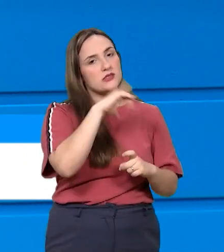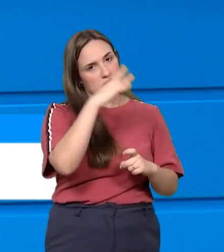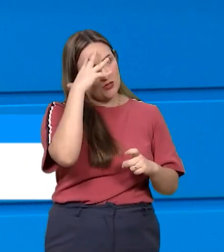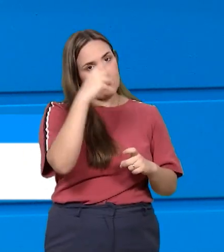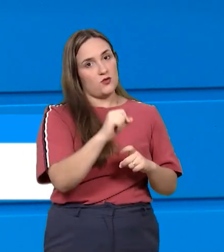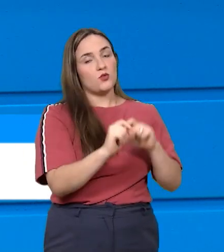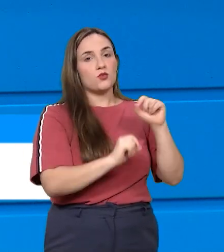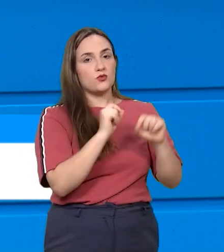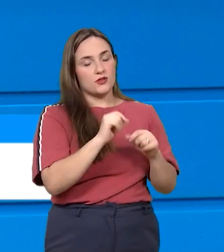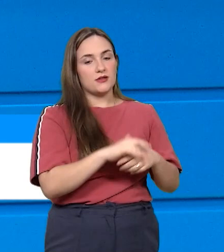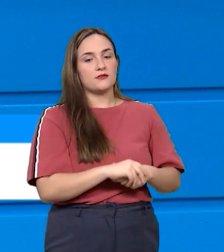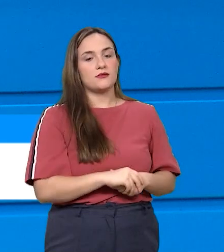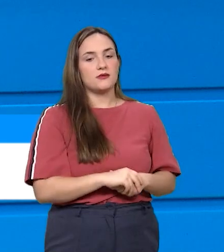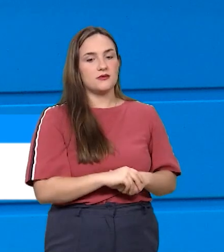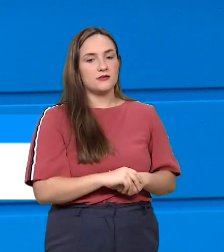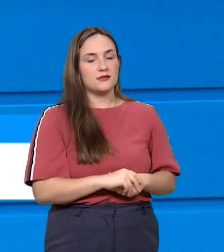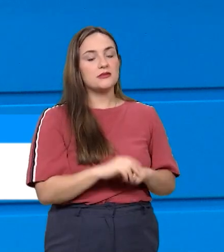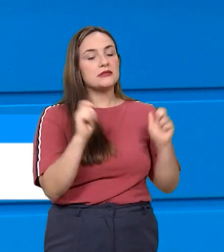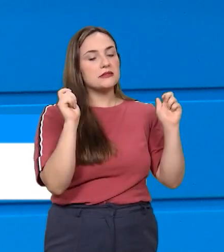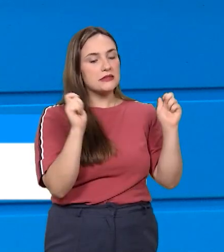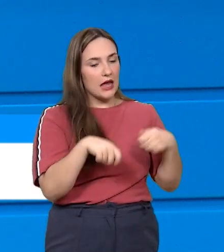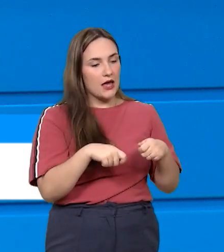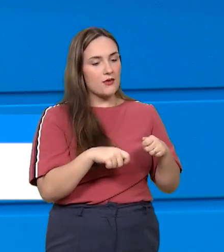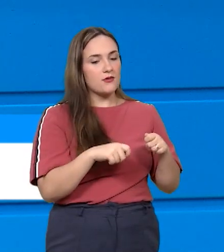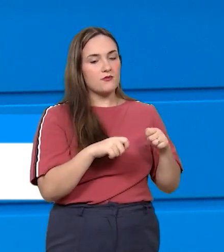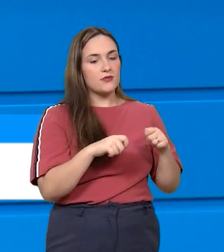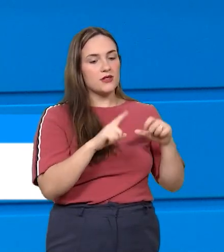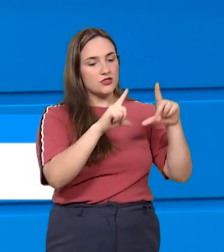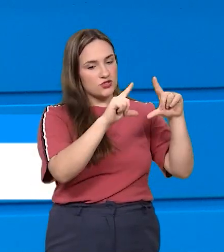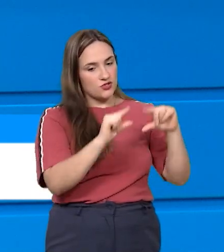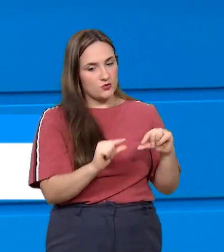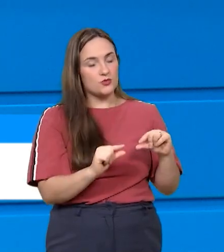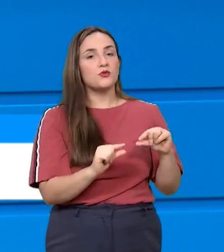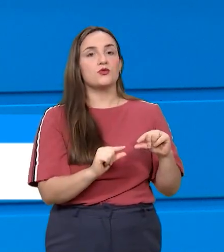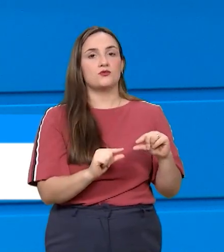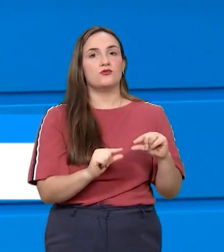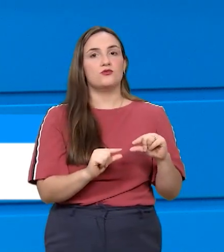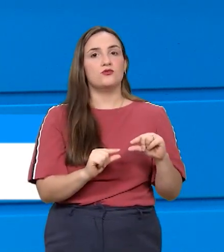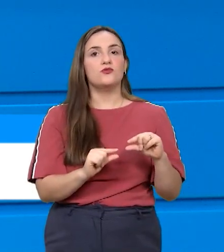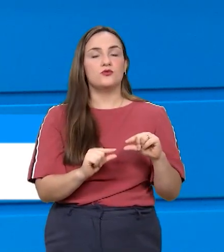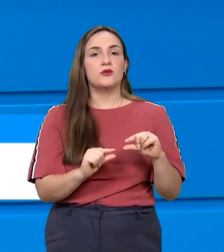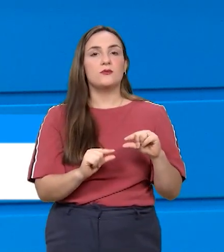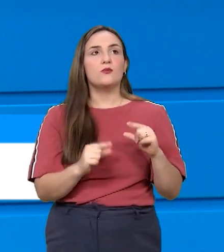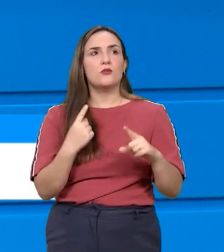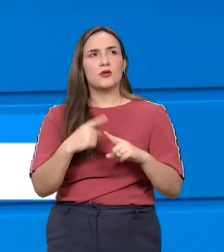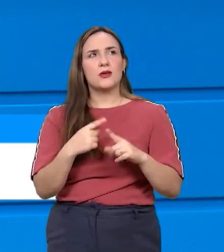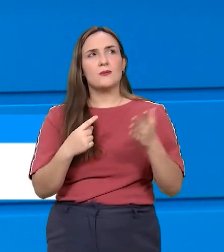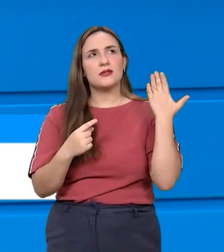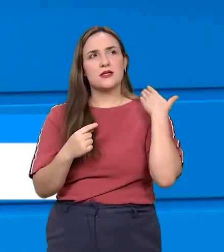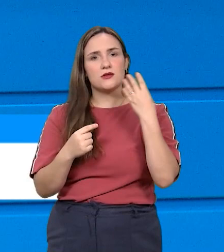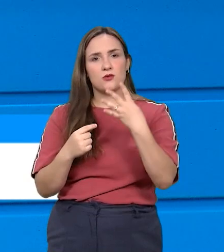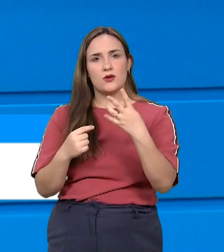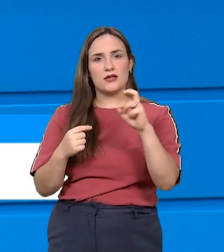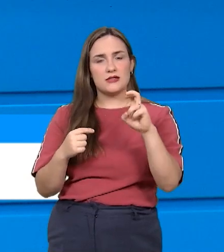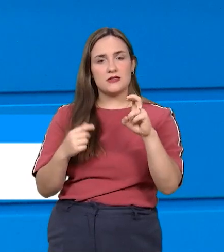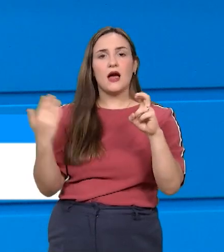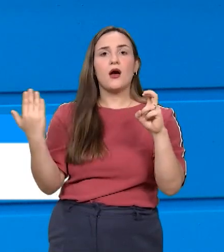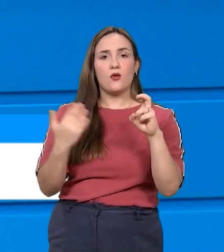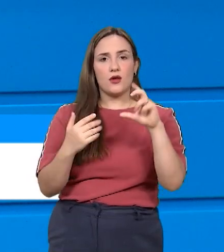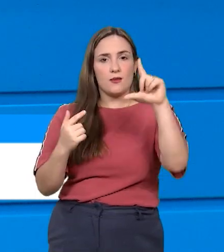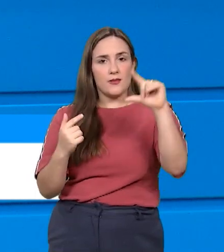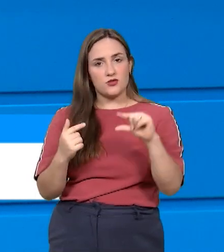que é possível reduzir a taxa, né, que vai ser cobrada de R$ 45 para R$